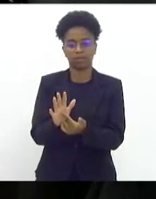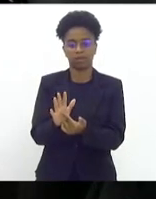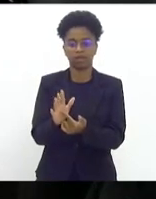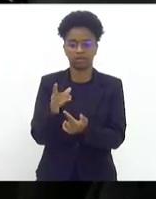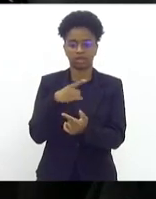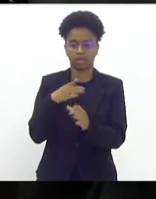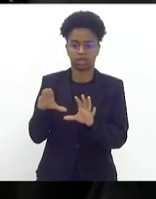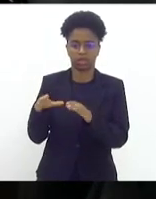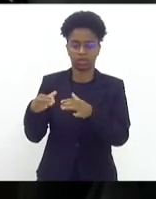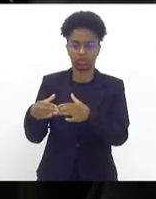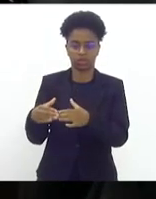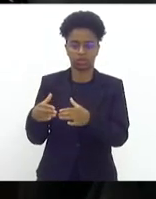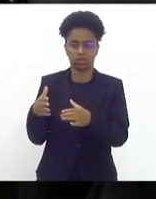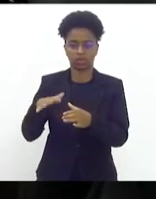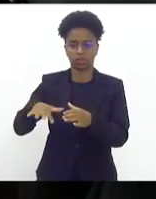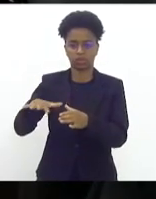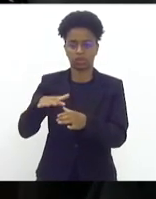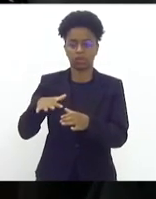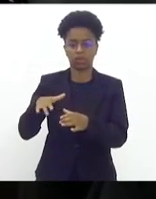parcela bastante